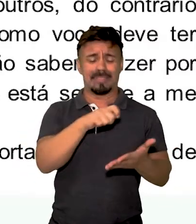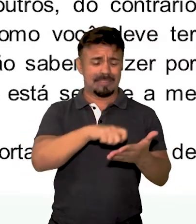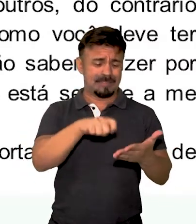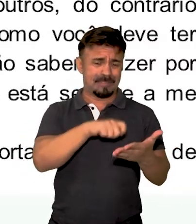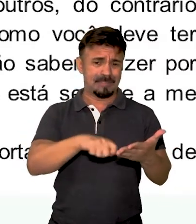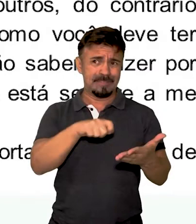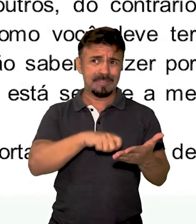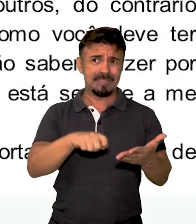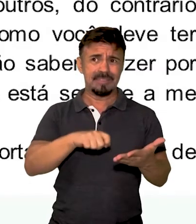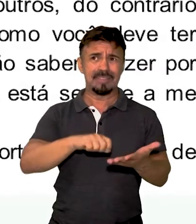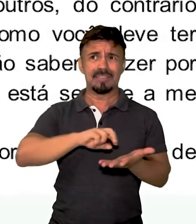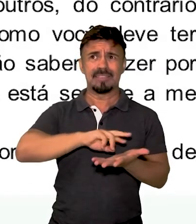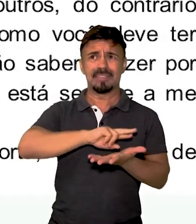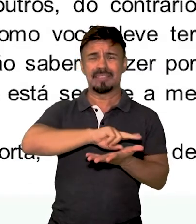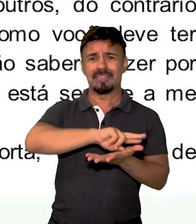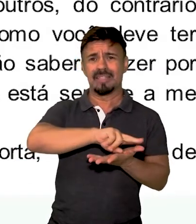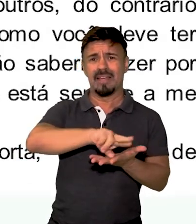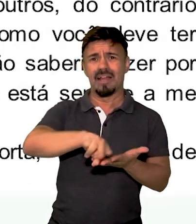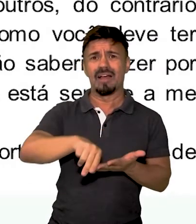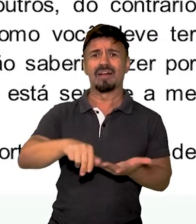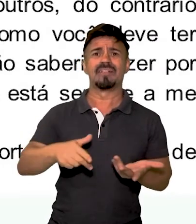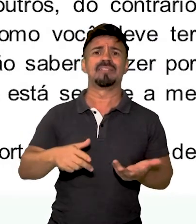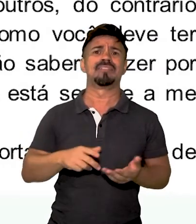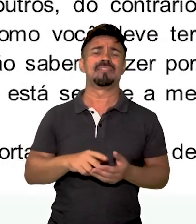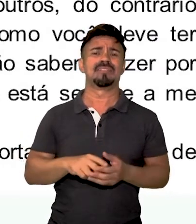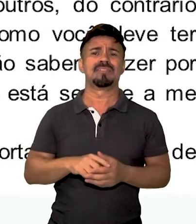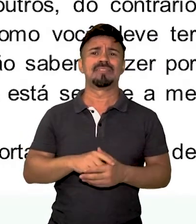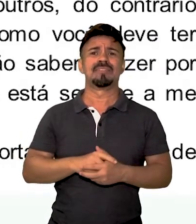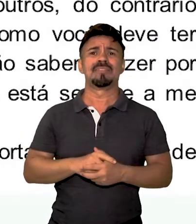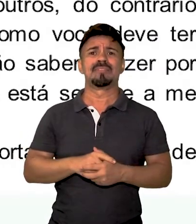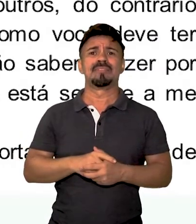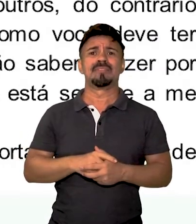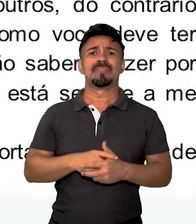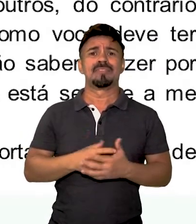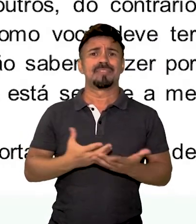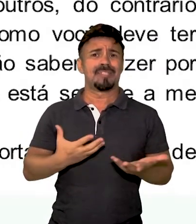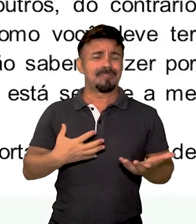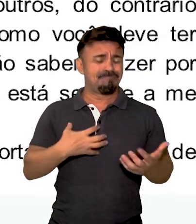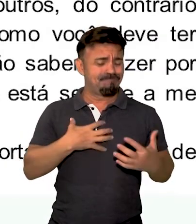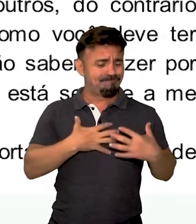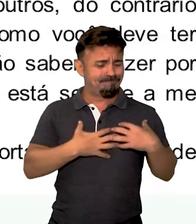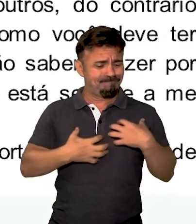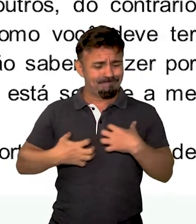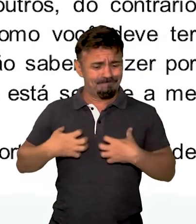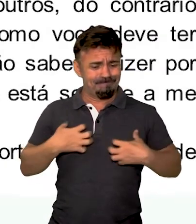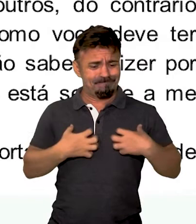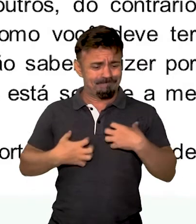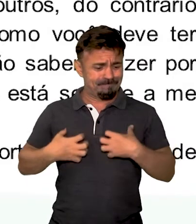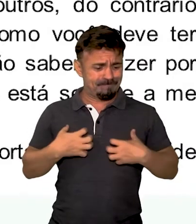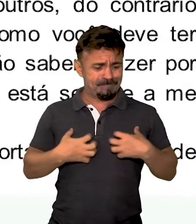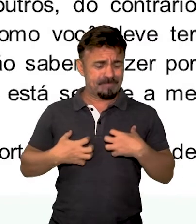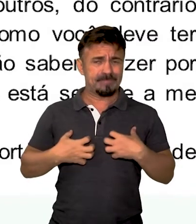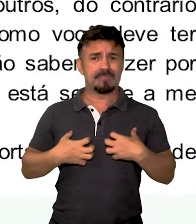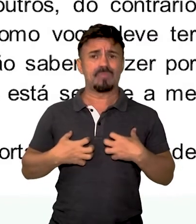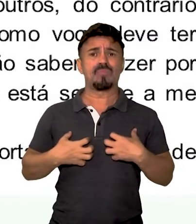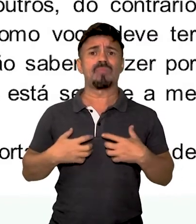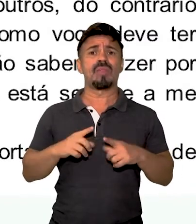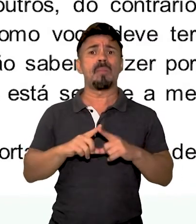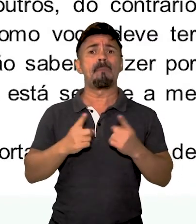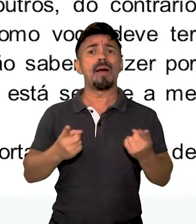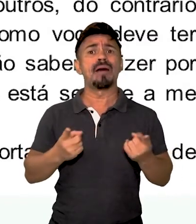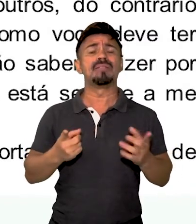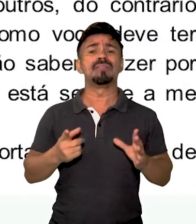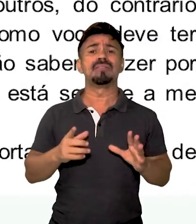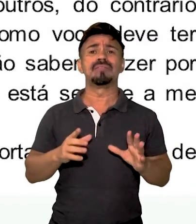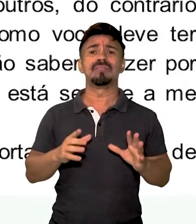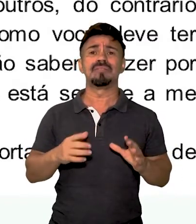escritas em diversas disposições de ânimo. Aborrece-me depender assim da atmosfera, mas